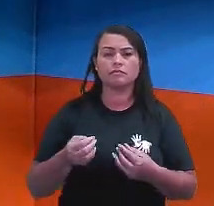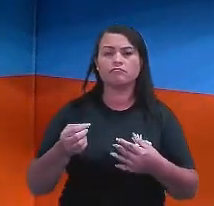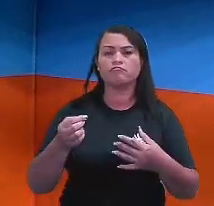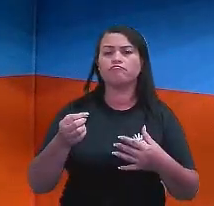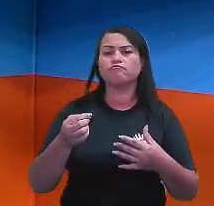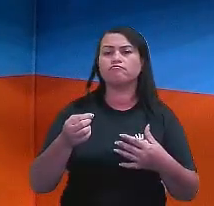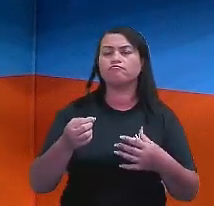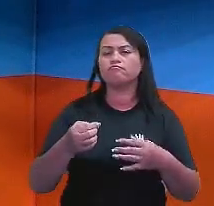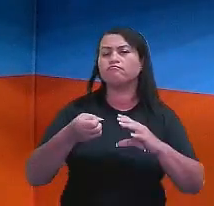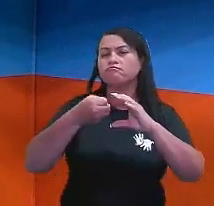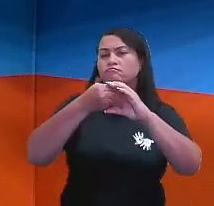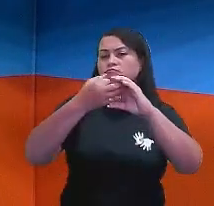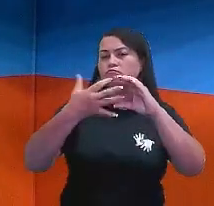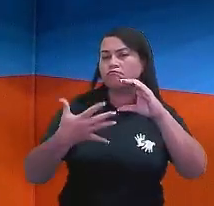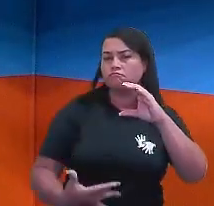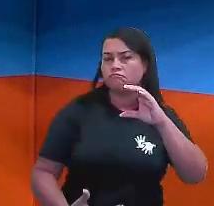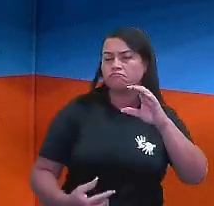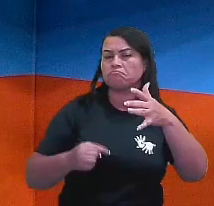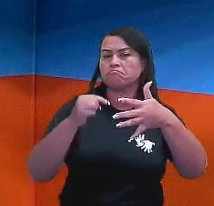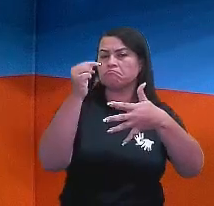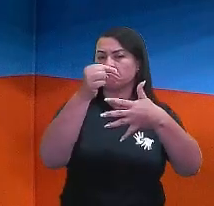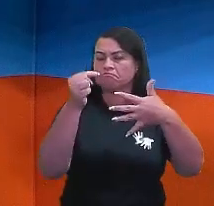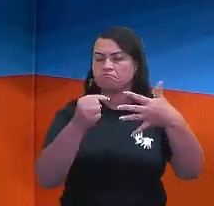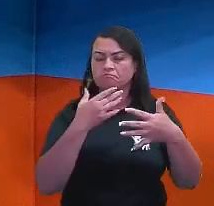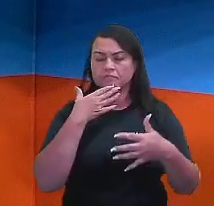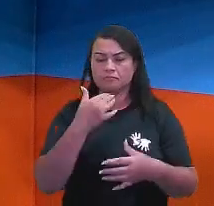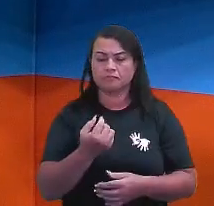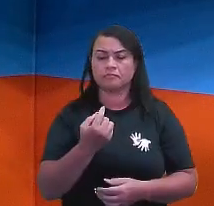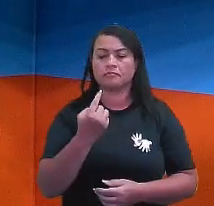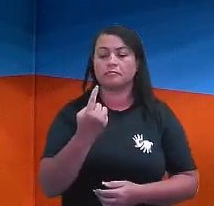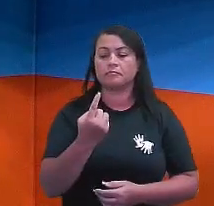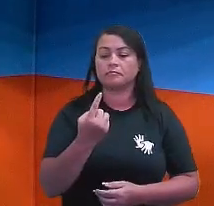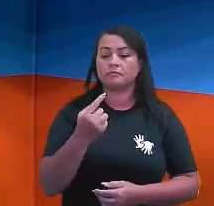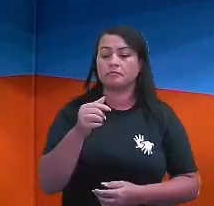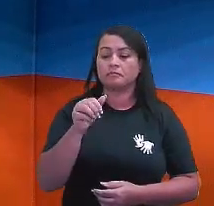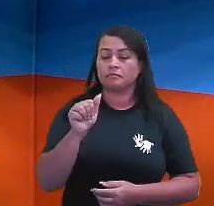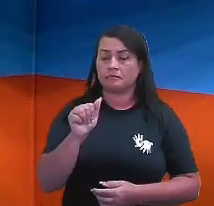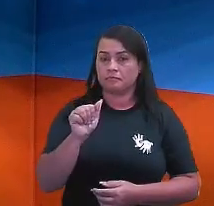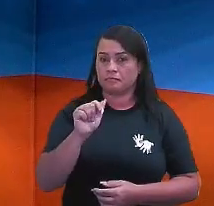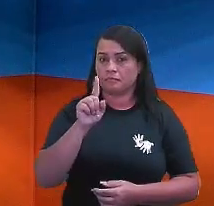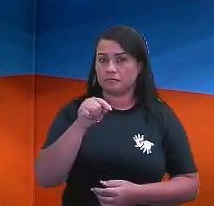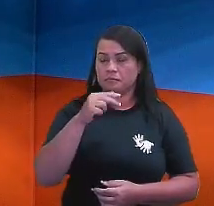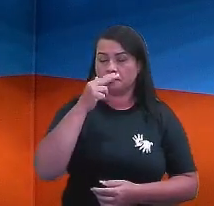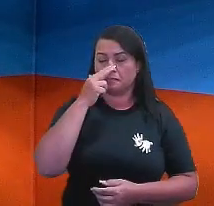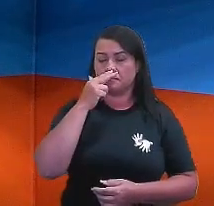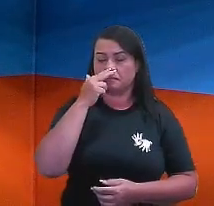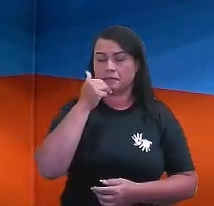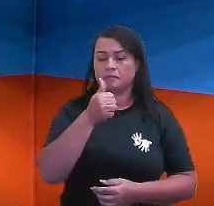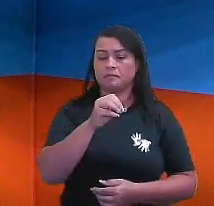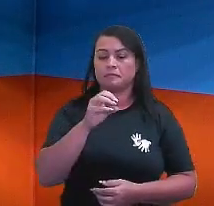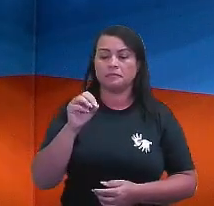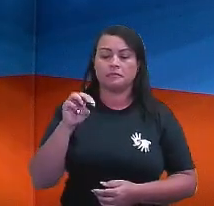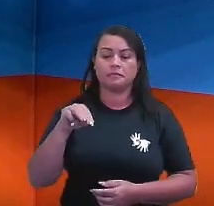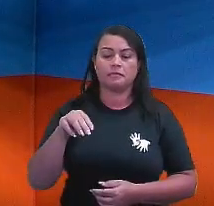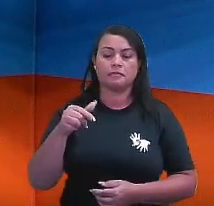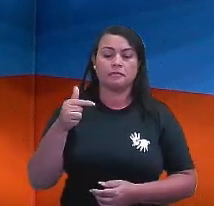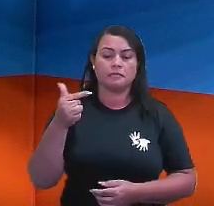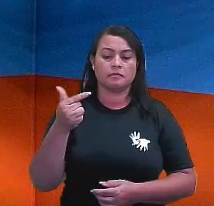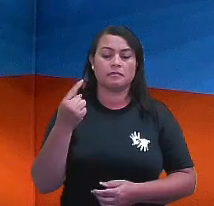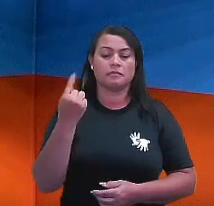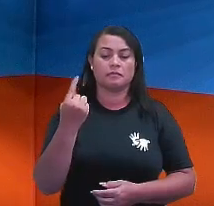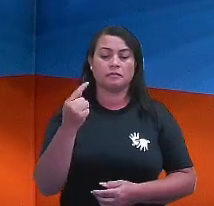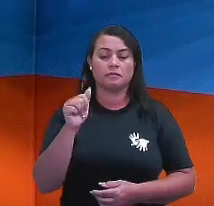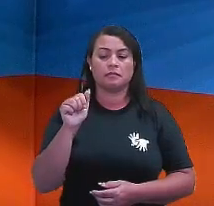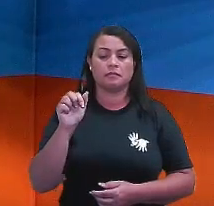especificar melhor aquilo que eu falei antes. Um are é a mesma coisa que 100 metros quadrados. Então, um